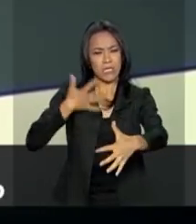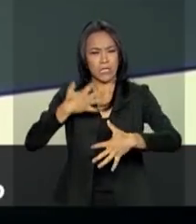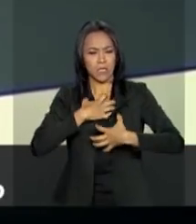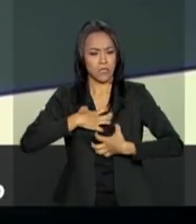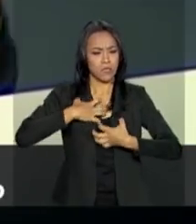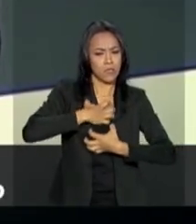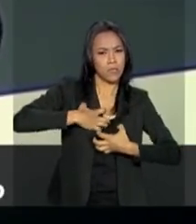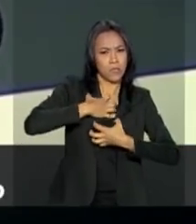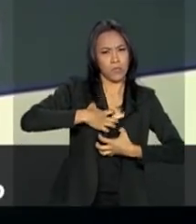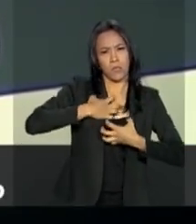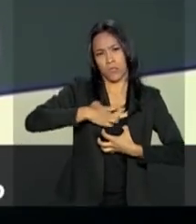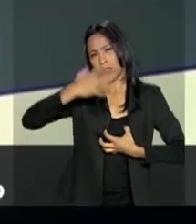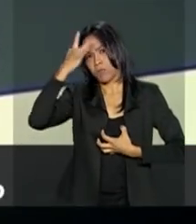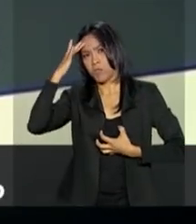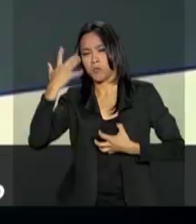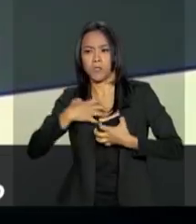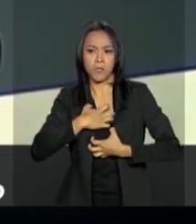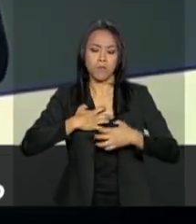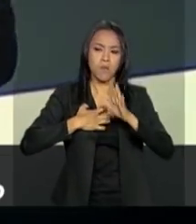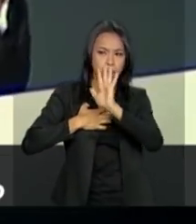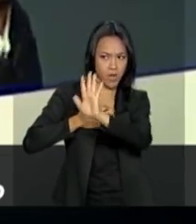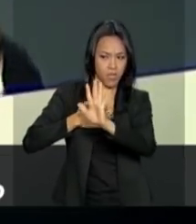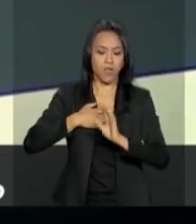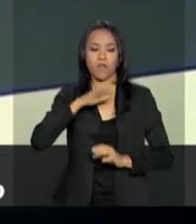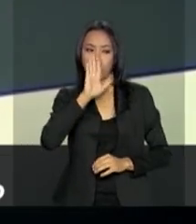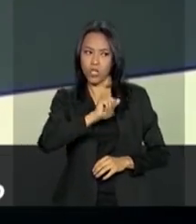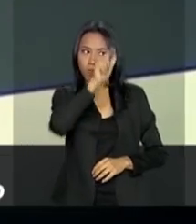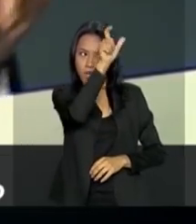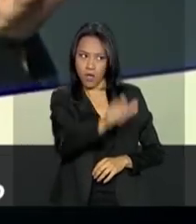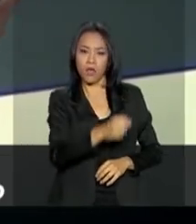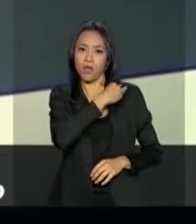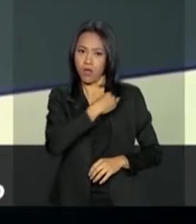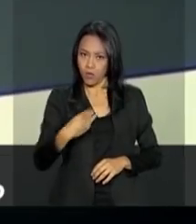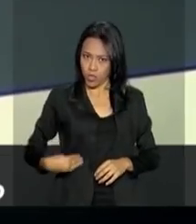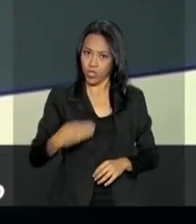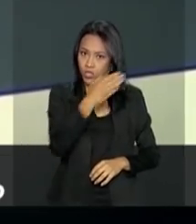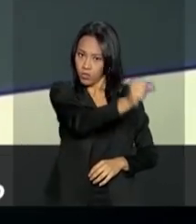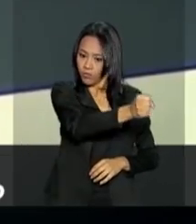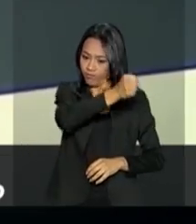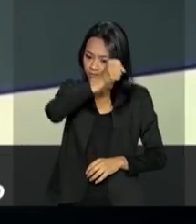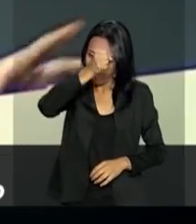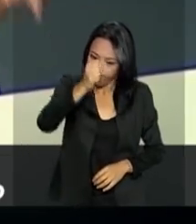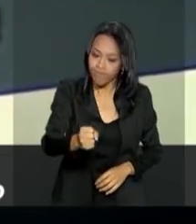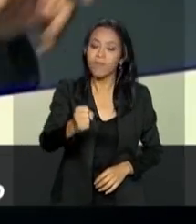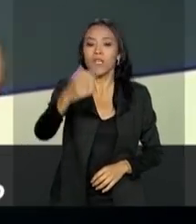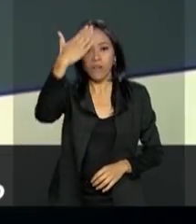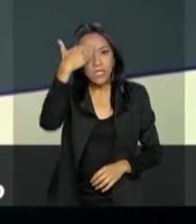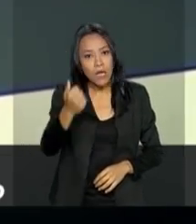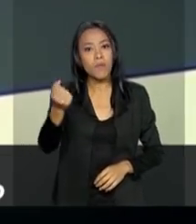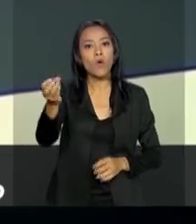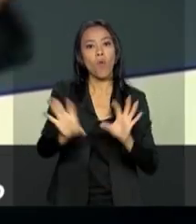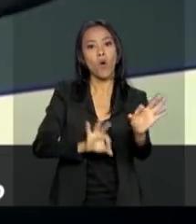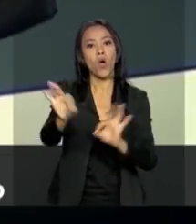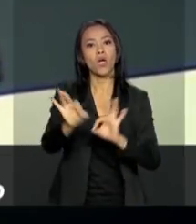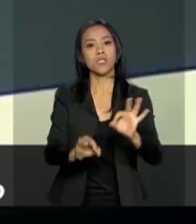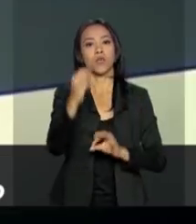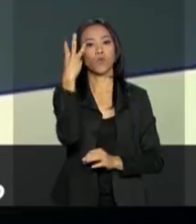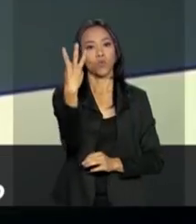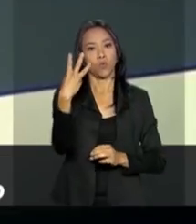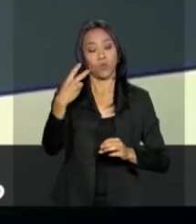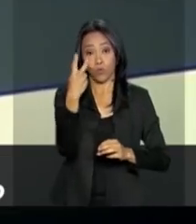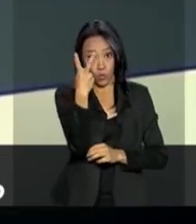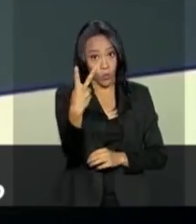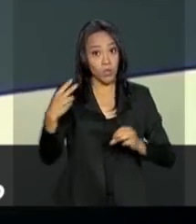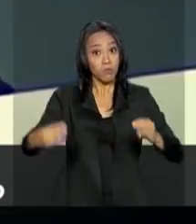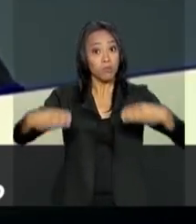mas eu disse vou por lá o kassab porque eu sei que ele conduzirá magistralmente as duas pastas conectados e foi exatamente